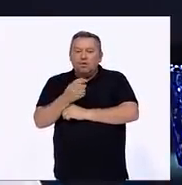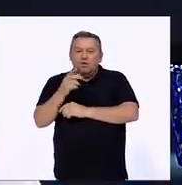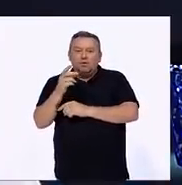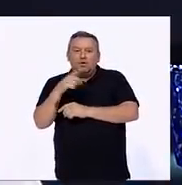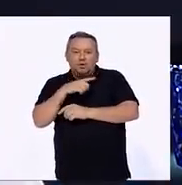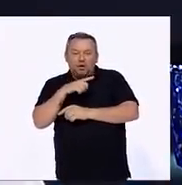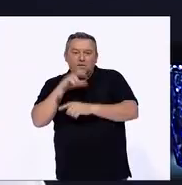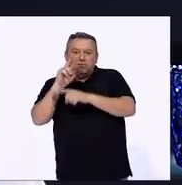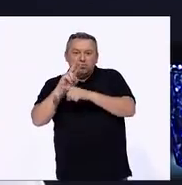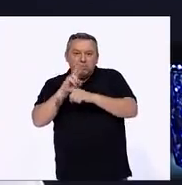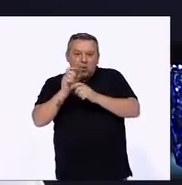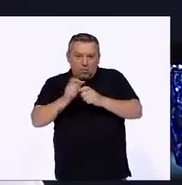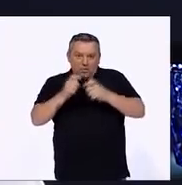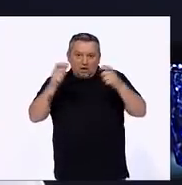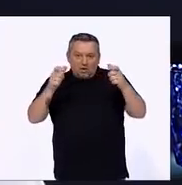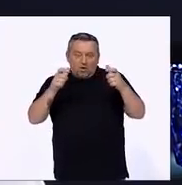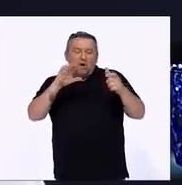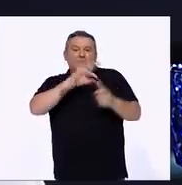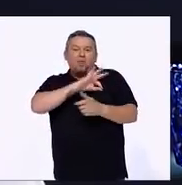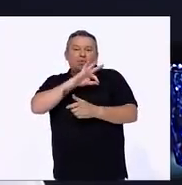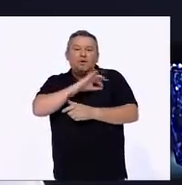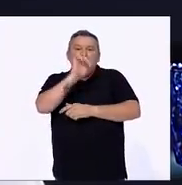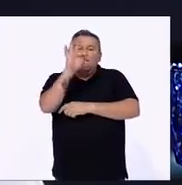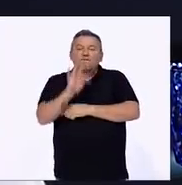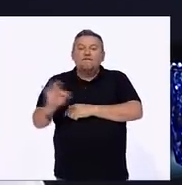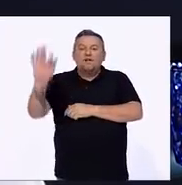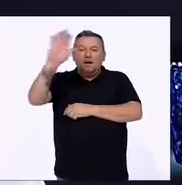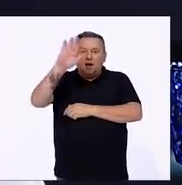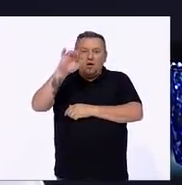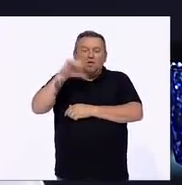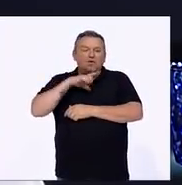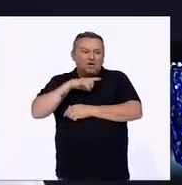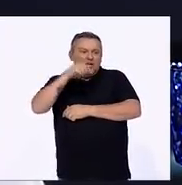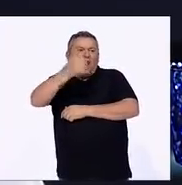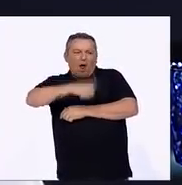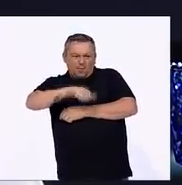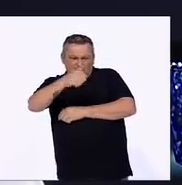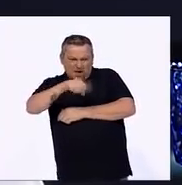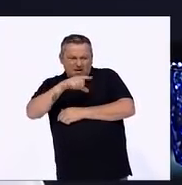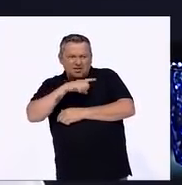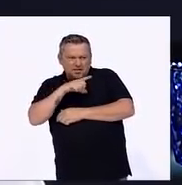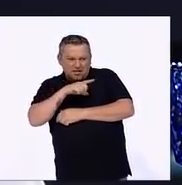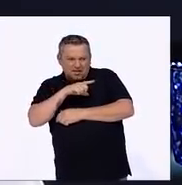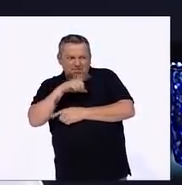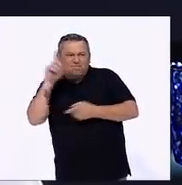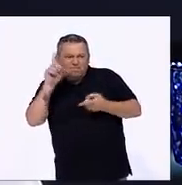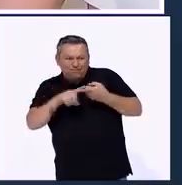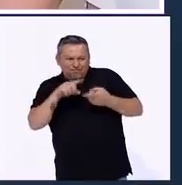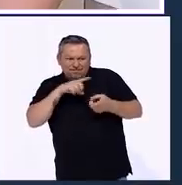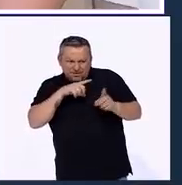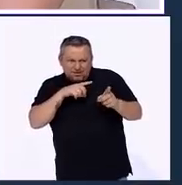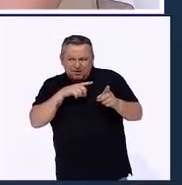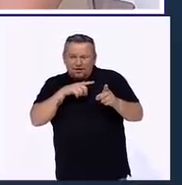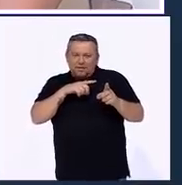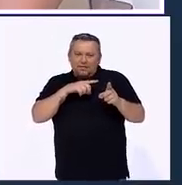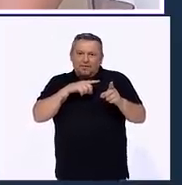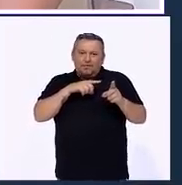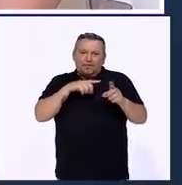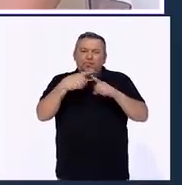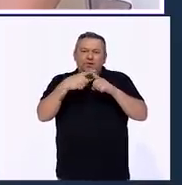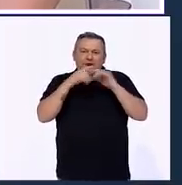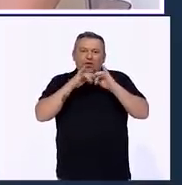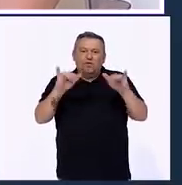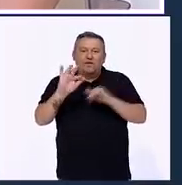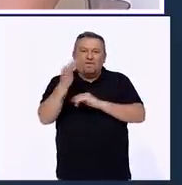uma proteção maior policial da Polícia Federal por causa desse tipo de ameaça que você vem recebendo também, por causa dessas fake news?